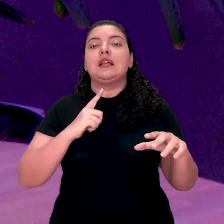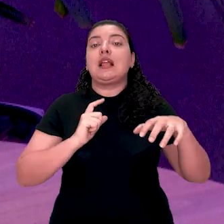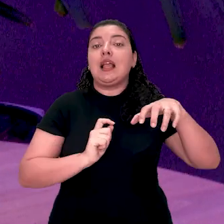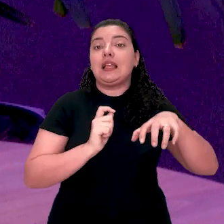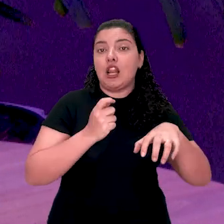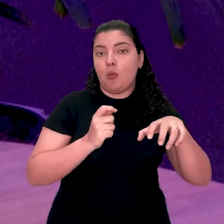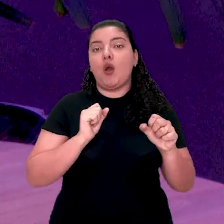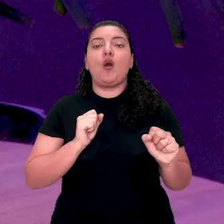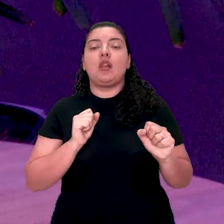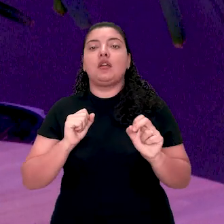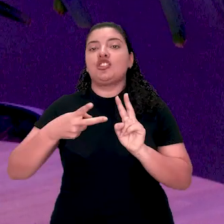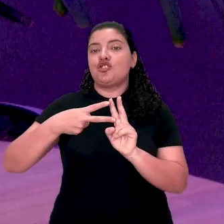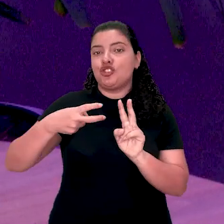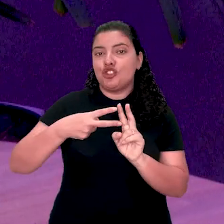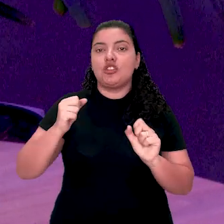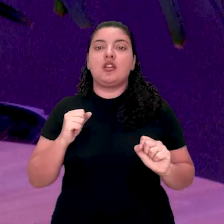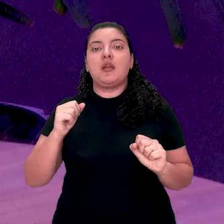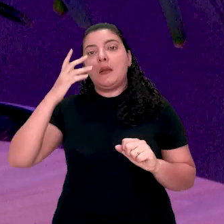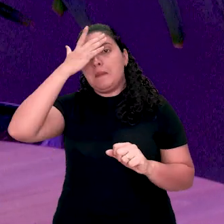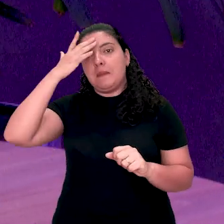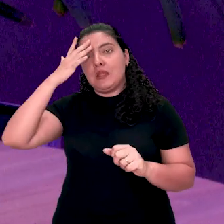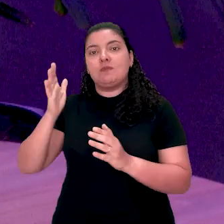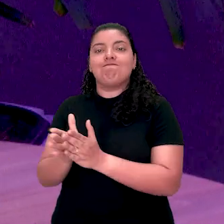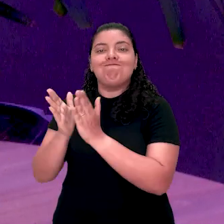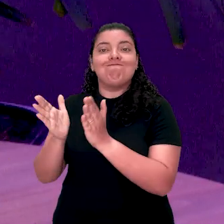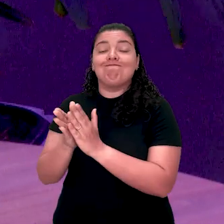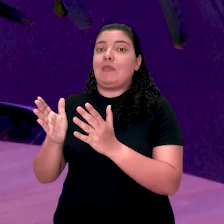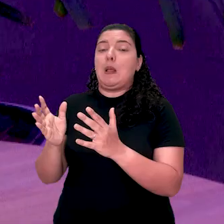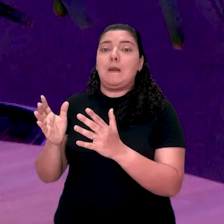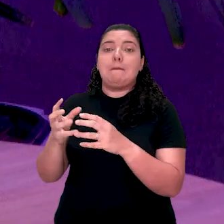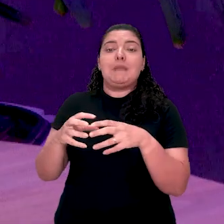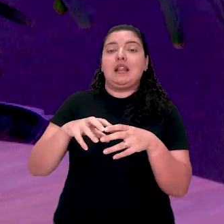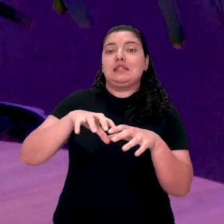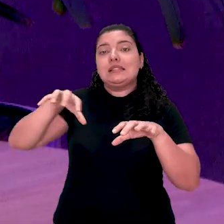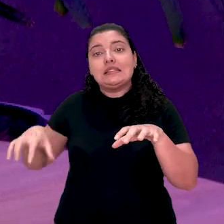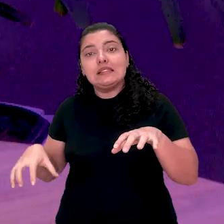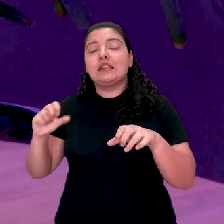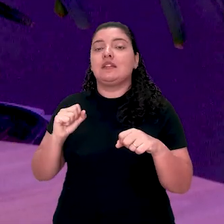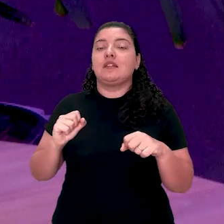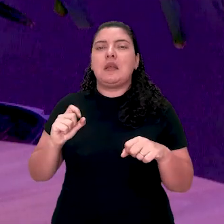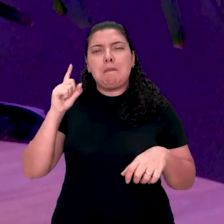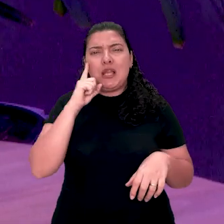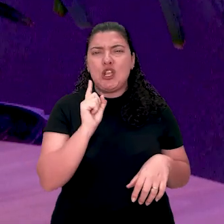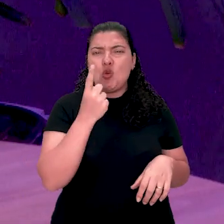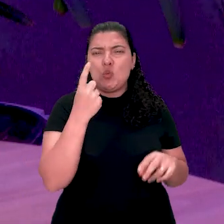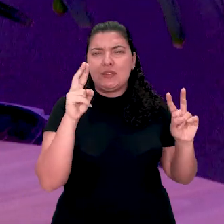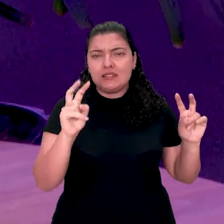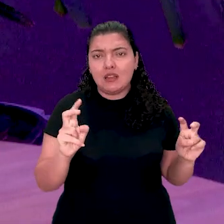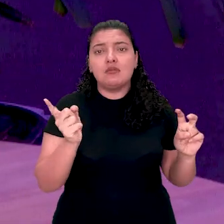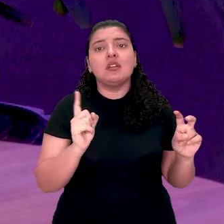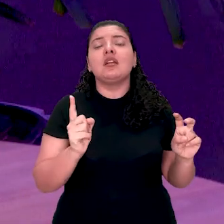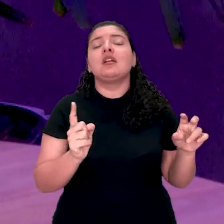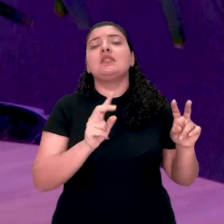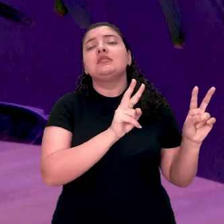povos indígenas, as pessoas que estão à margem da sociedade, porque a inclusão é tudo isso. Né? A gente não pode pensar numa categoria apenas, mas a gente pode